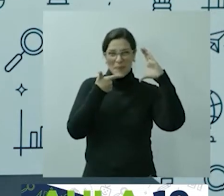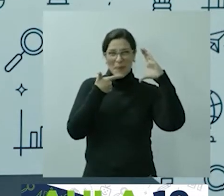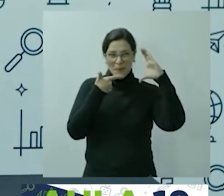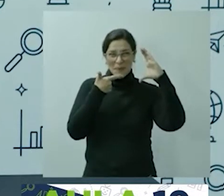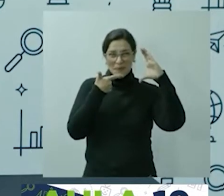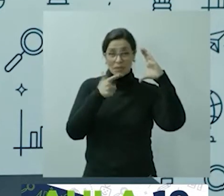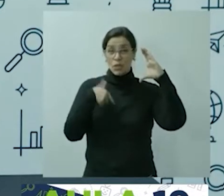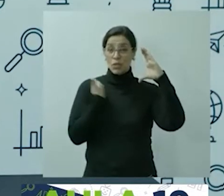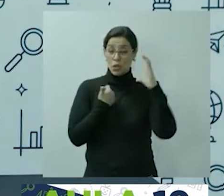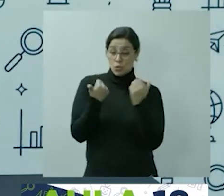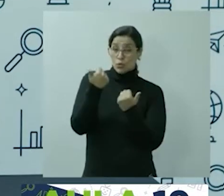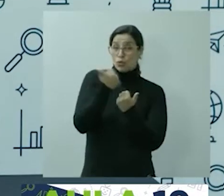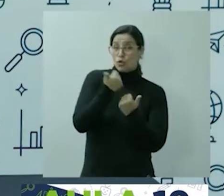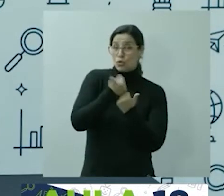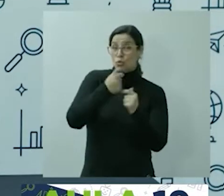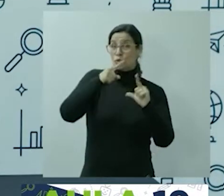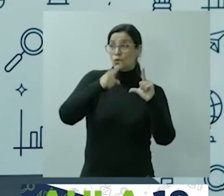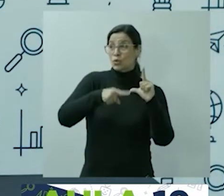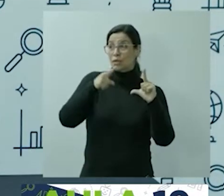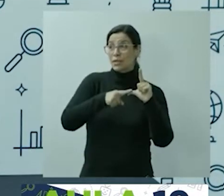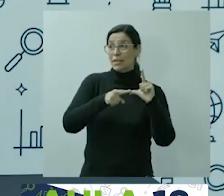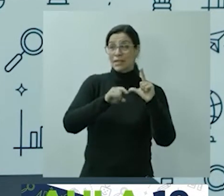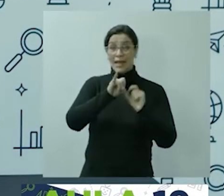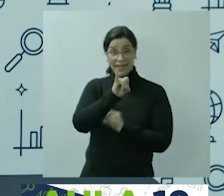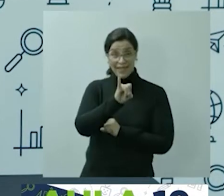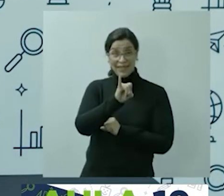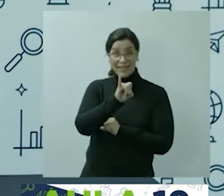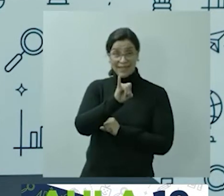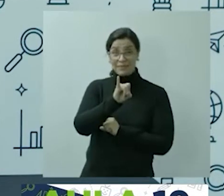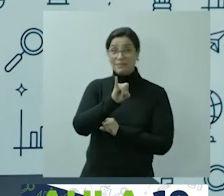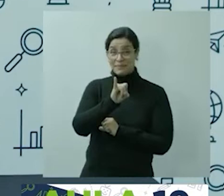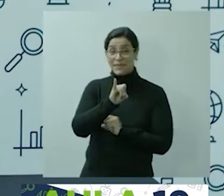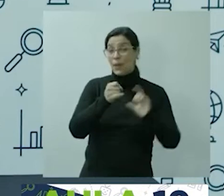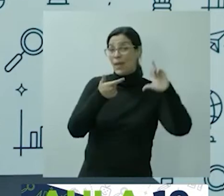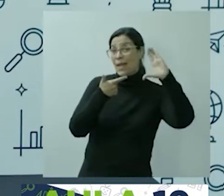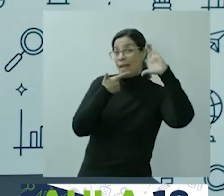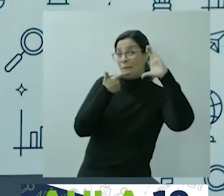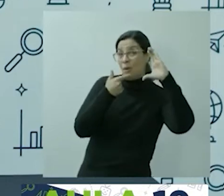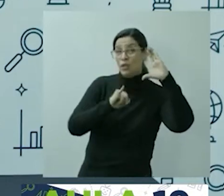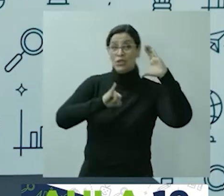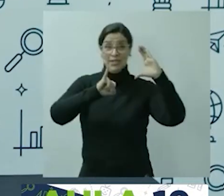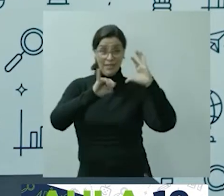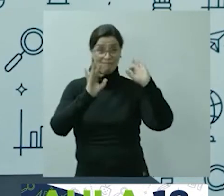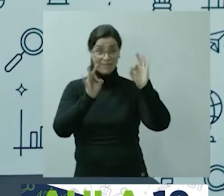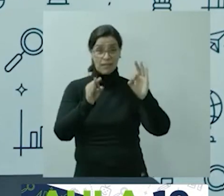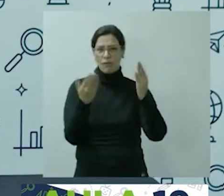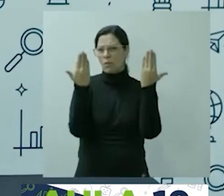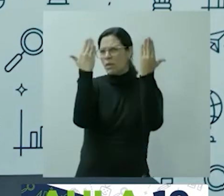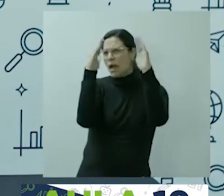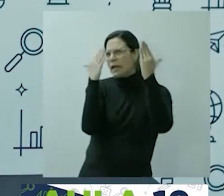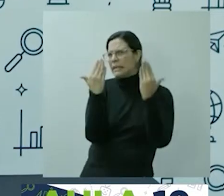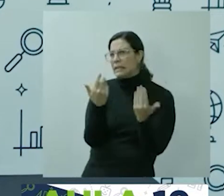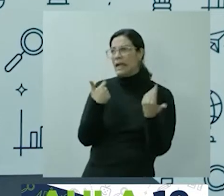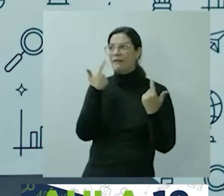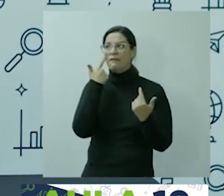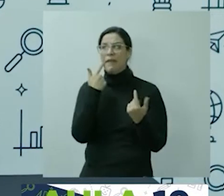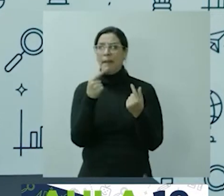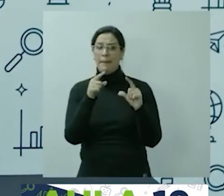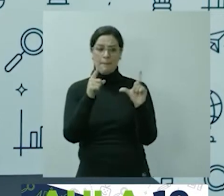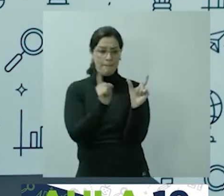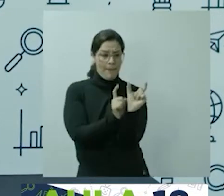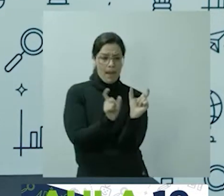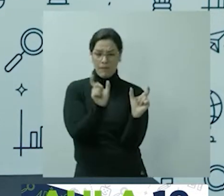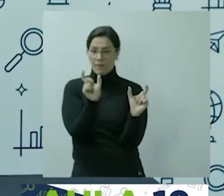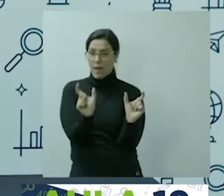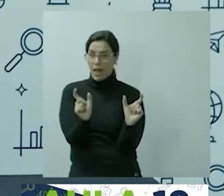tivermos essa carinha, nós vamos substituir pela letra I. Vamos analisar aqui, então, essas duas